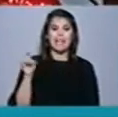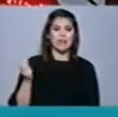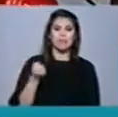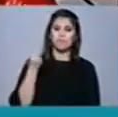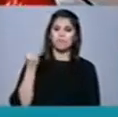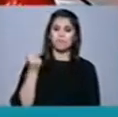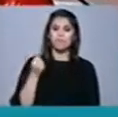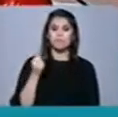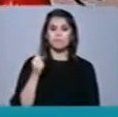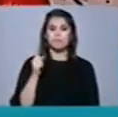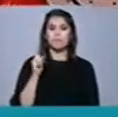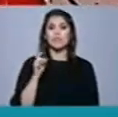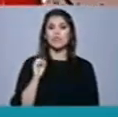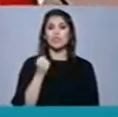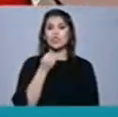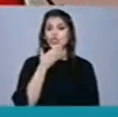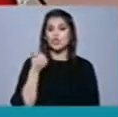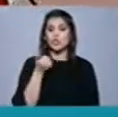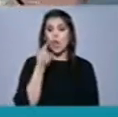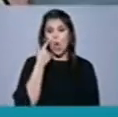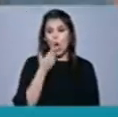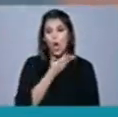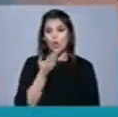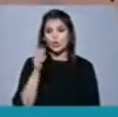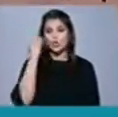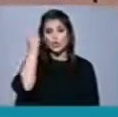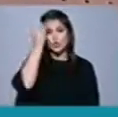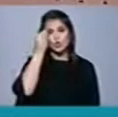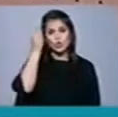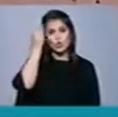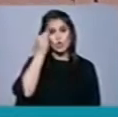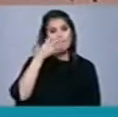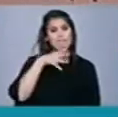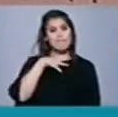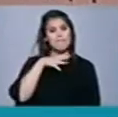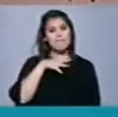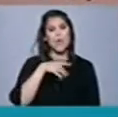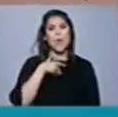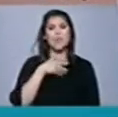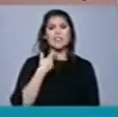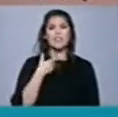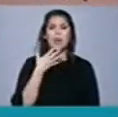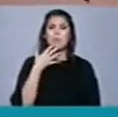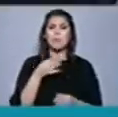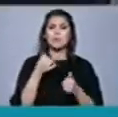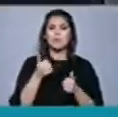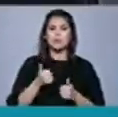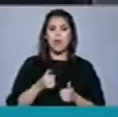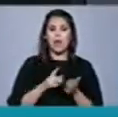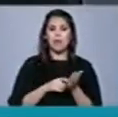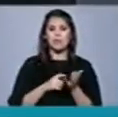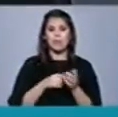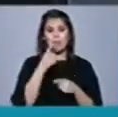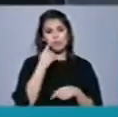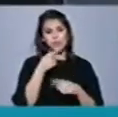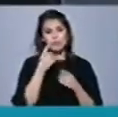conseguir trabalhar. Sónia, olha, estás a ver, o nosso sonho aqui ainda a querer abrir, olha, coitadinho, porta-se bem. Bem, tens que, pois, o